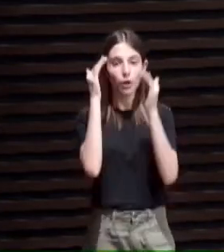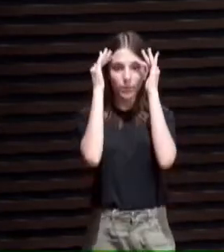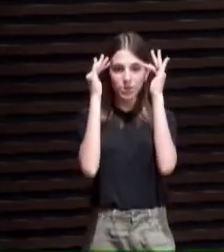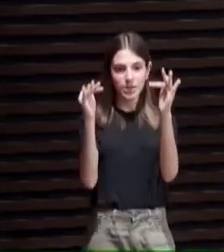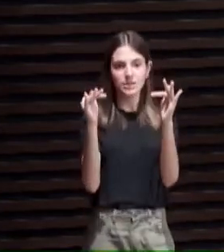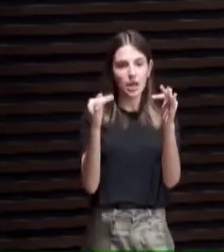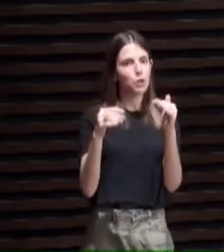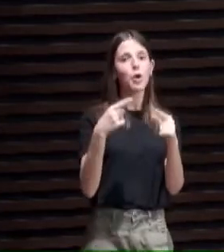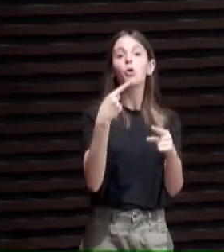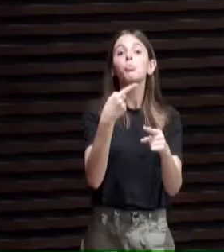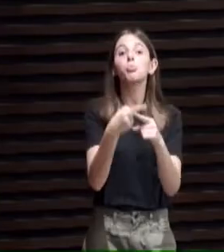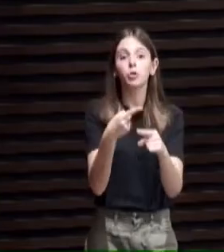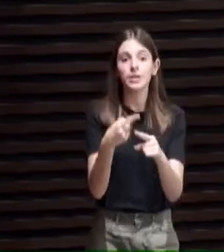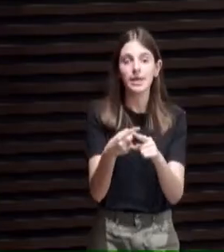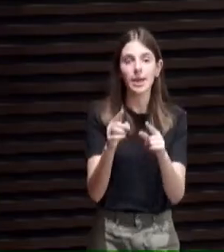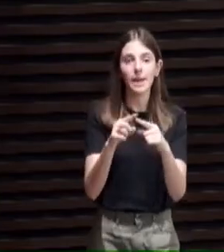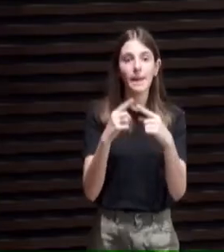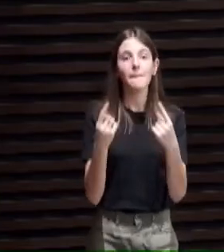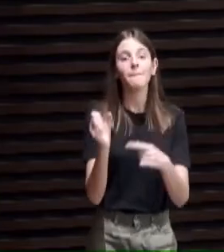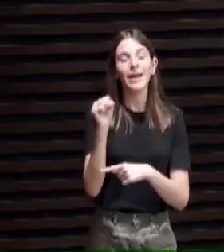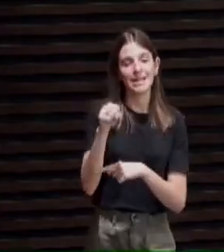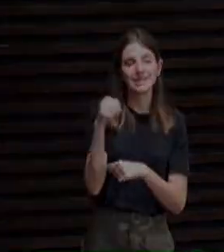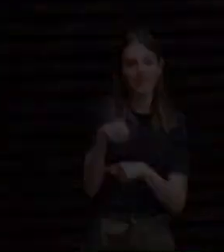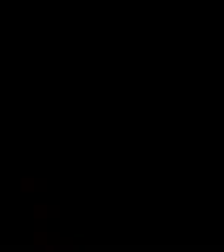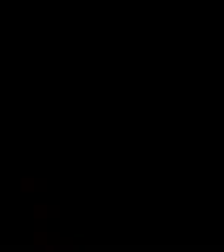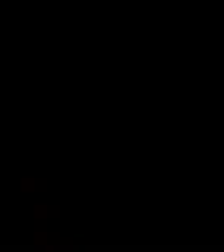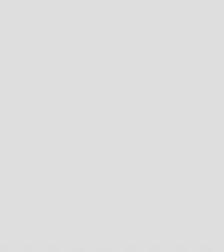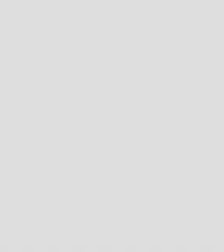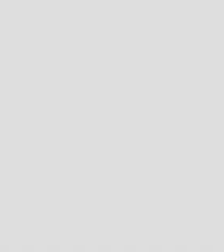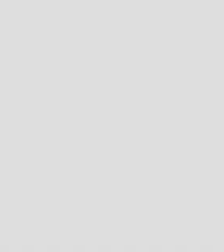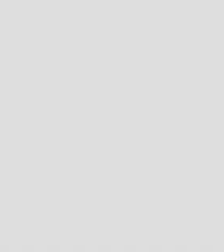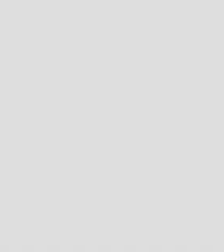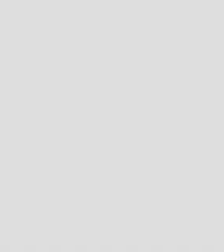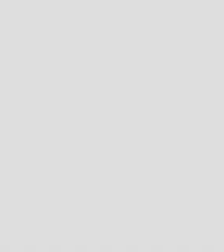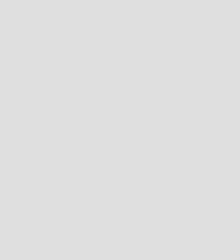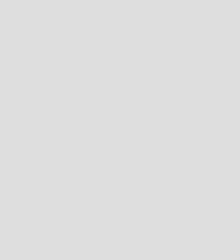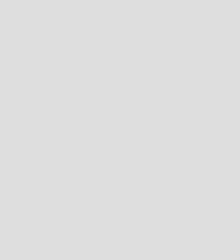salvação, é fruto dela, é resultado dela.